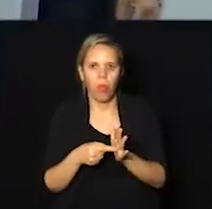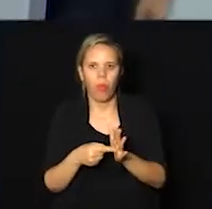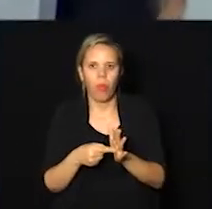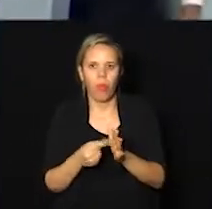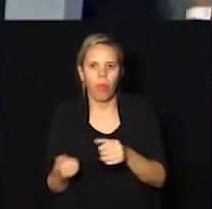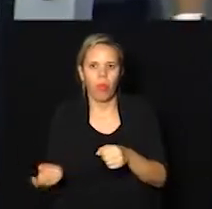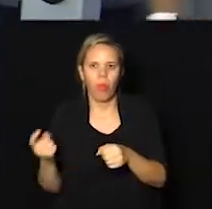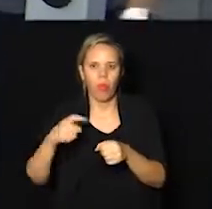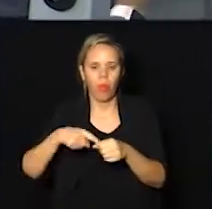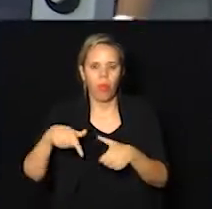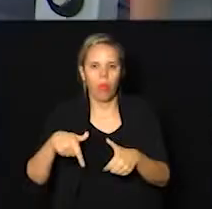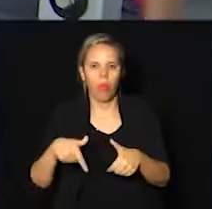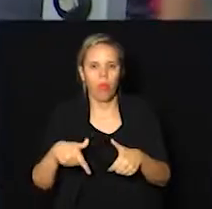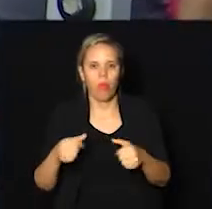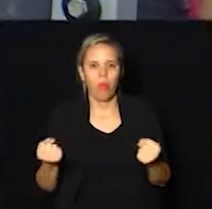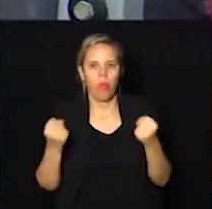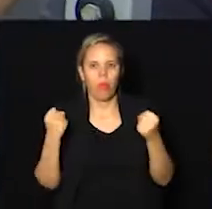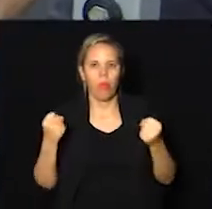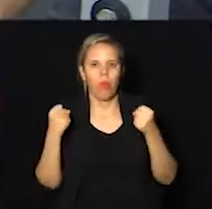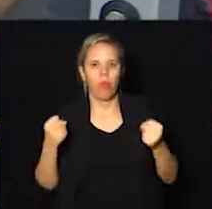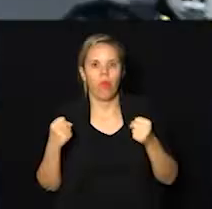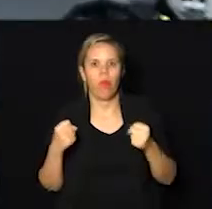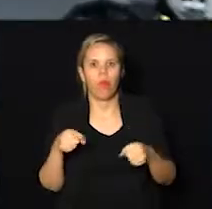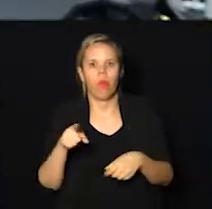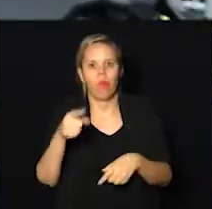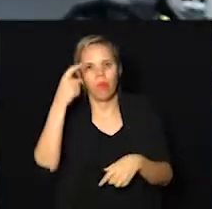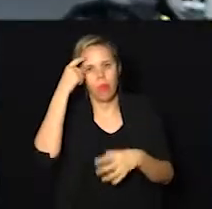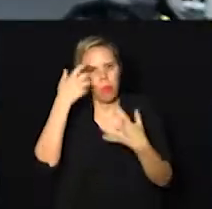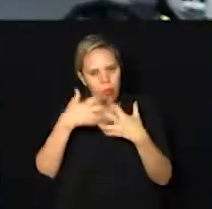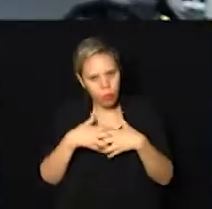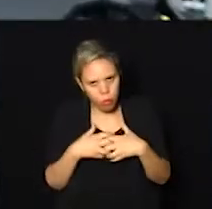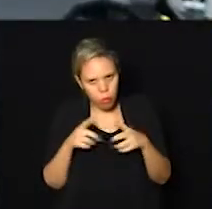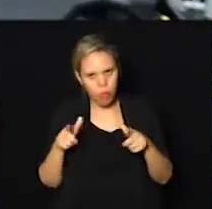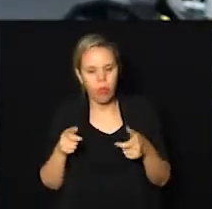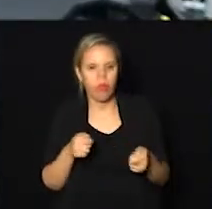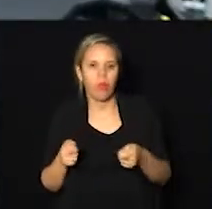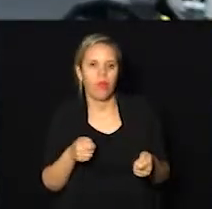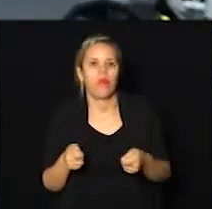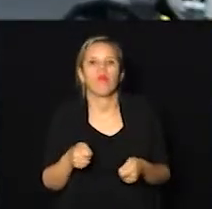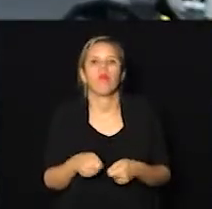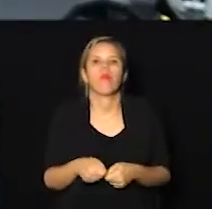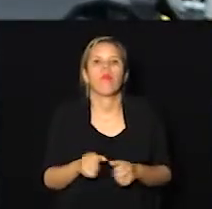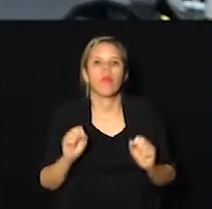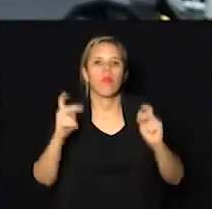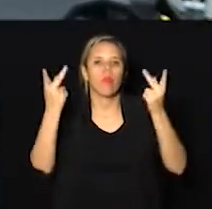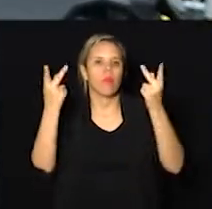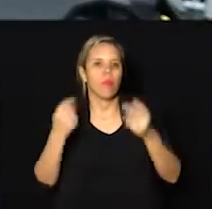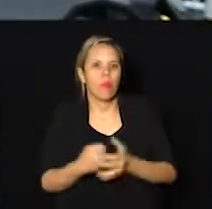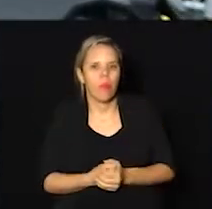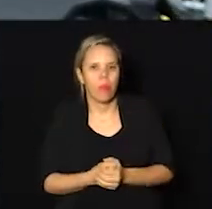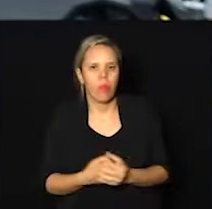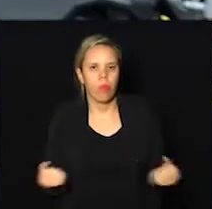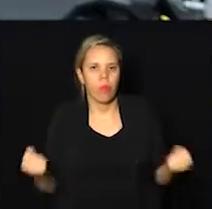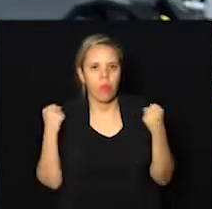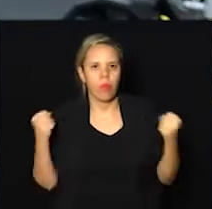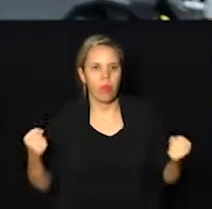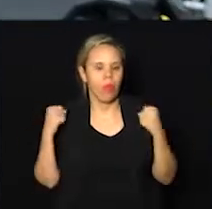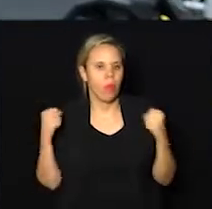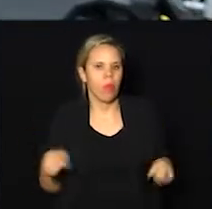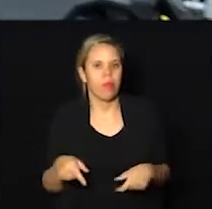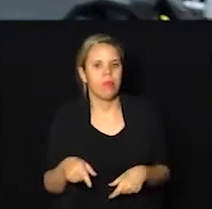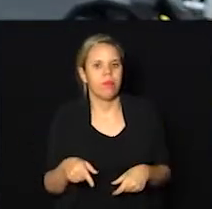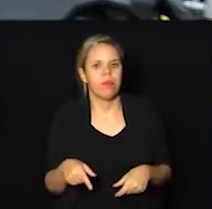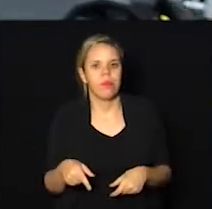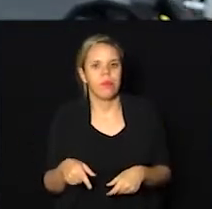apontado por ele para a volta das atividades nas academias. Quando você pensa em ambiente controlado, shopping centers, academias